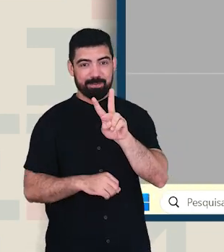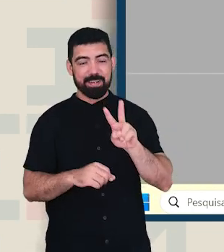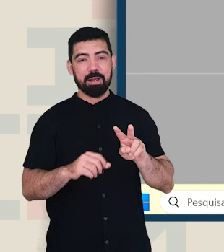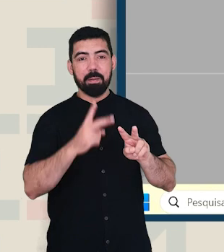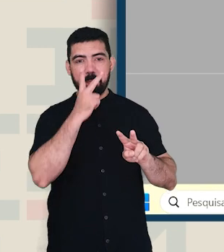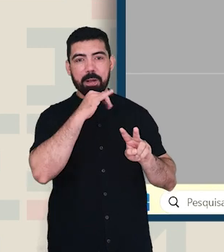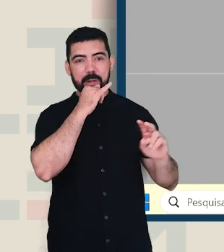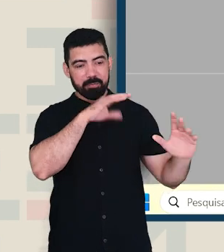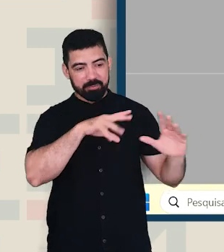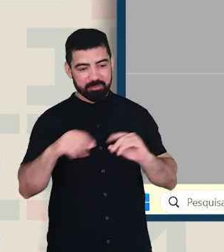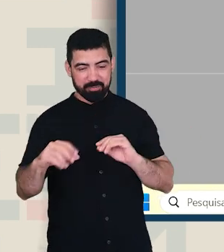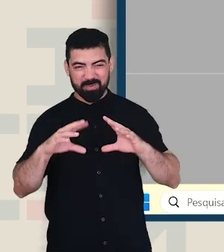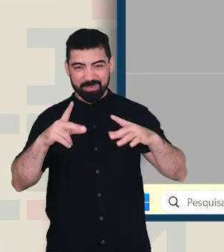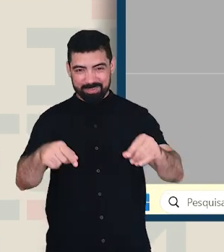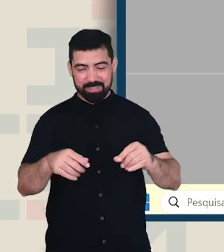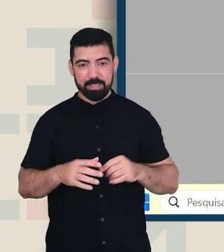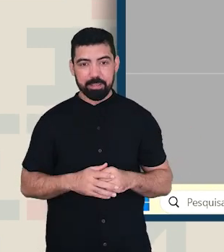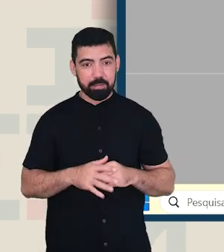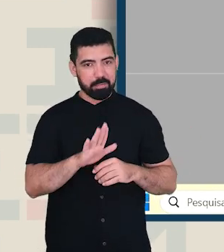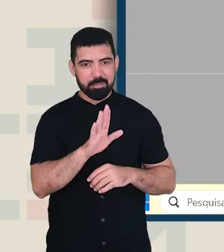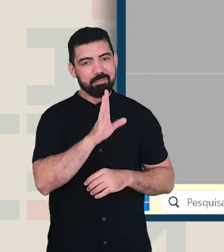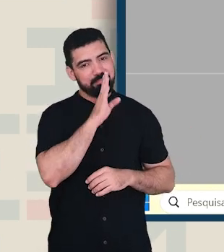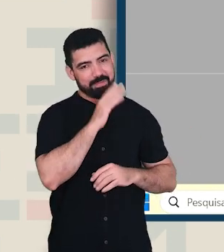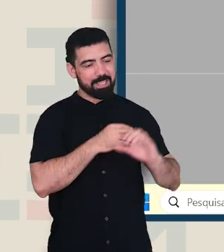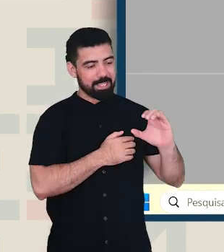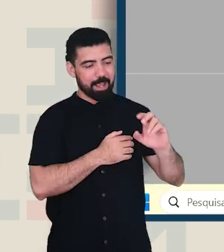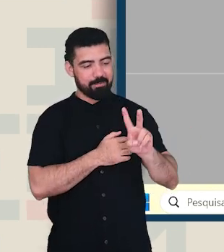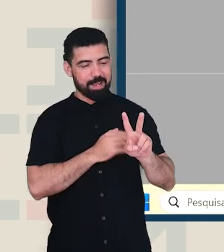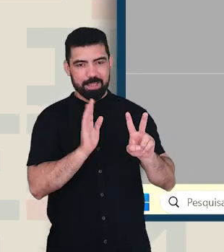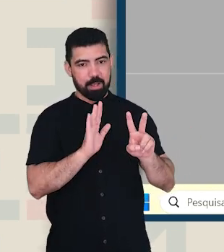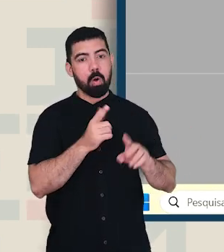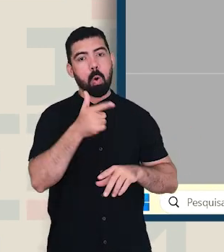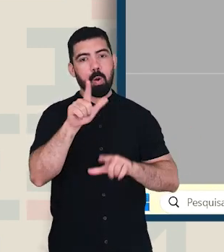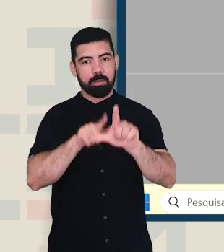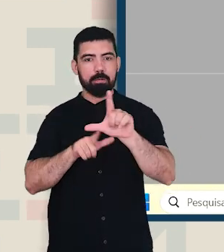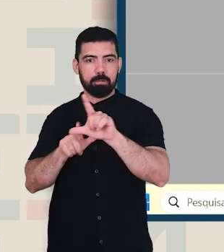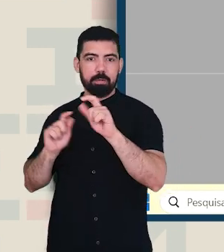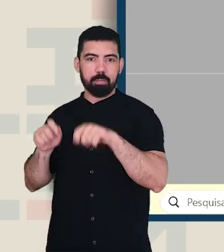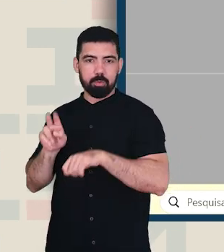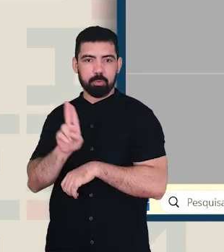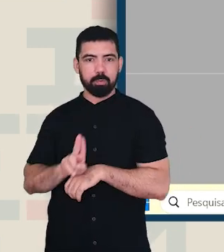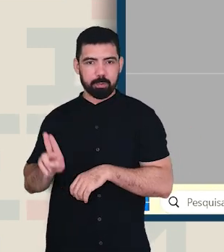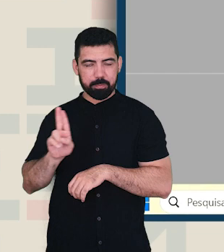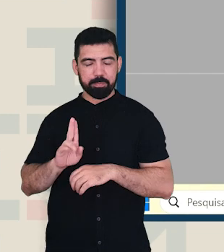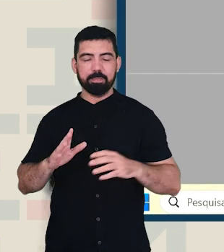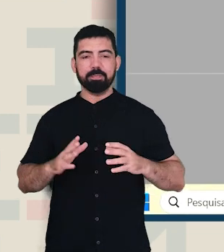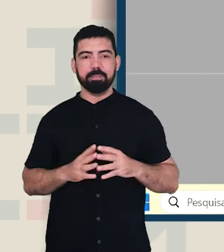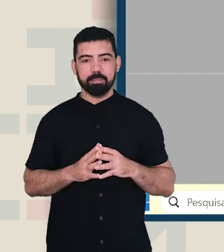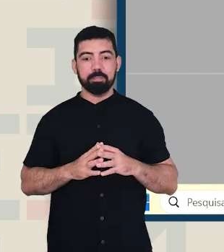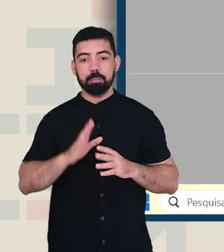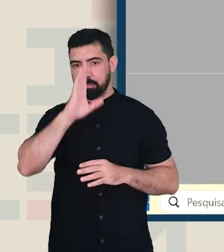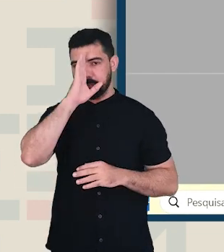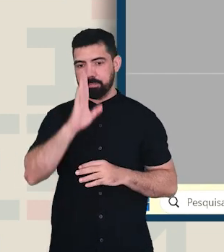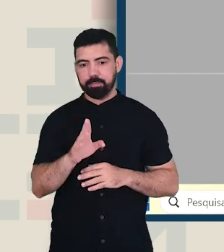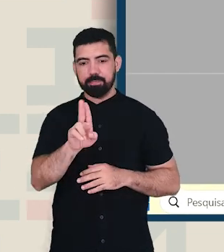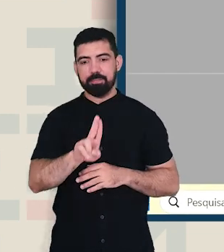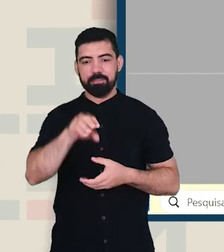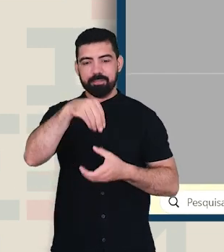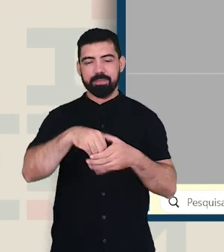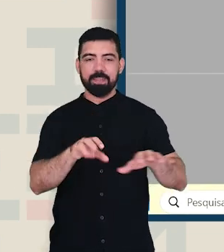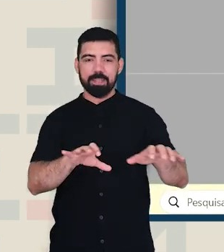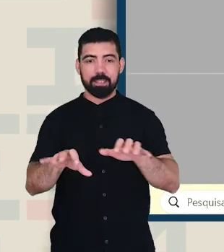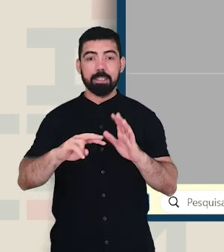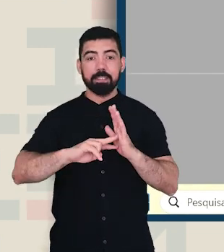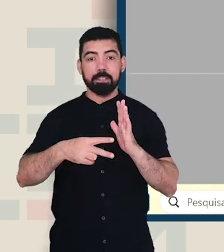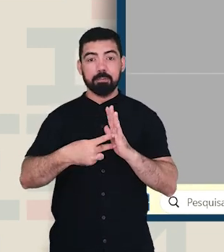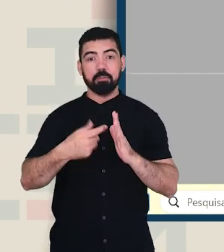tudo. Eu posso fazer todo o mecanismo para controlar diretamente do teclado do computador. Então,